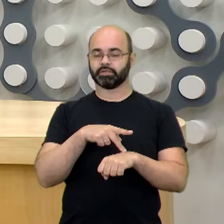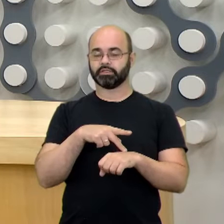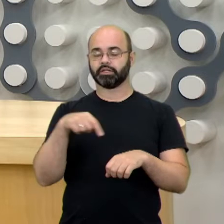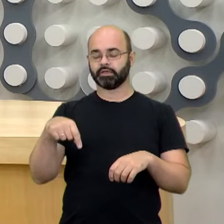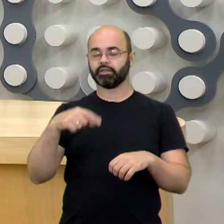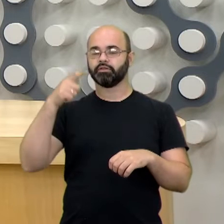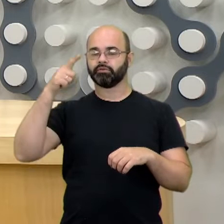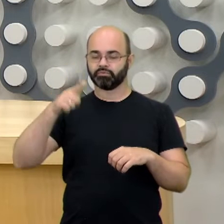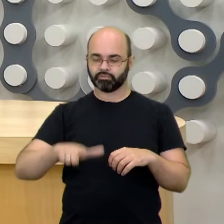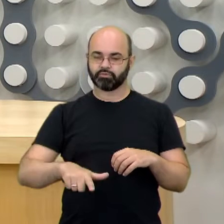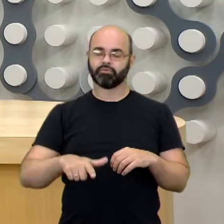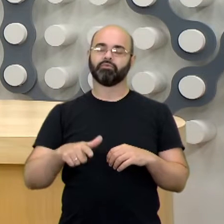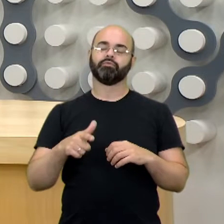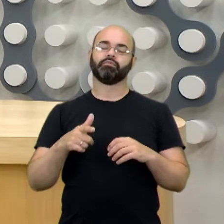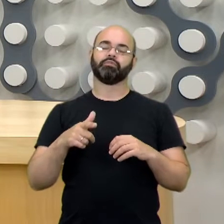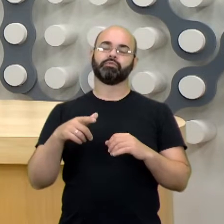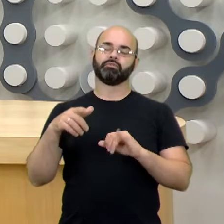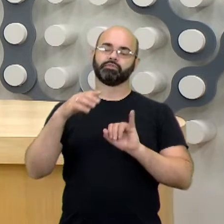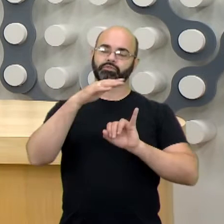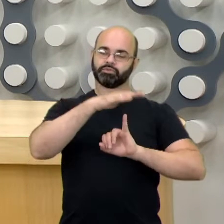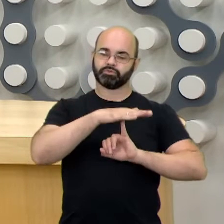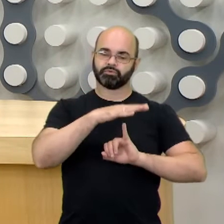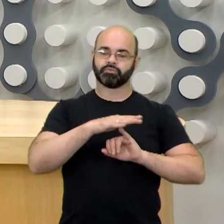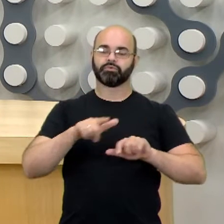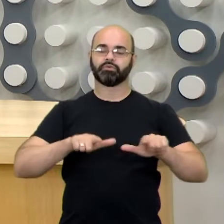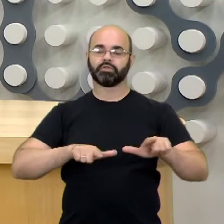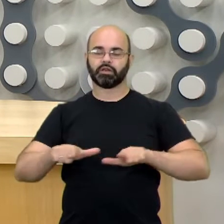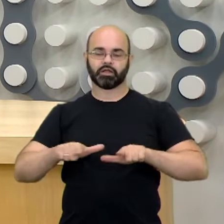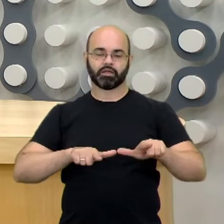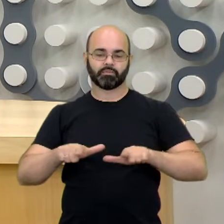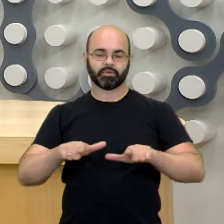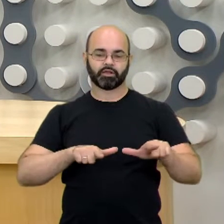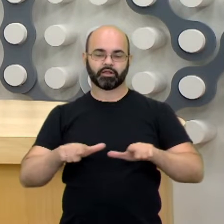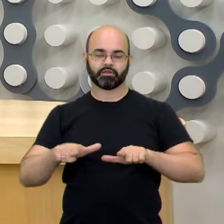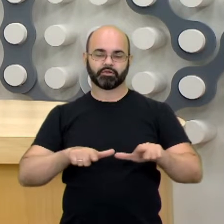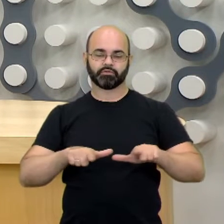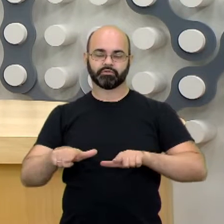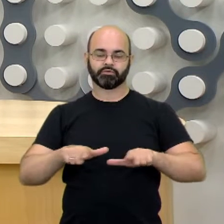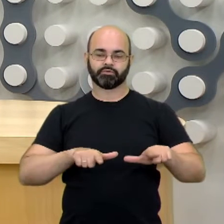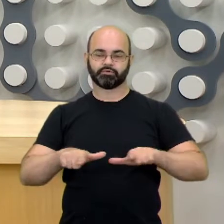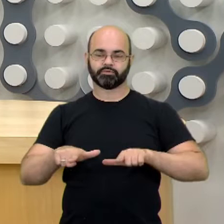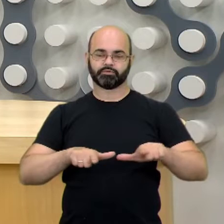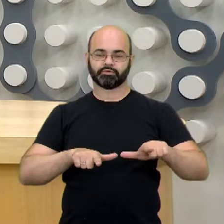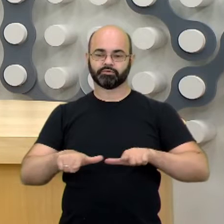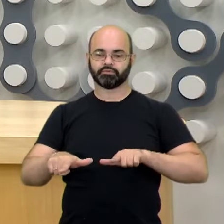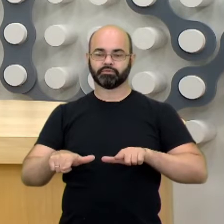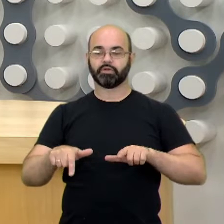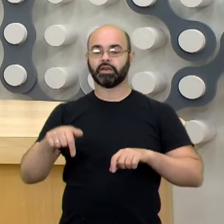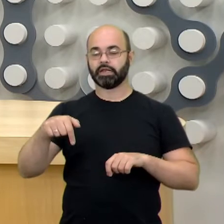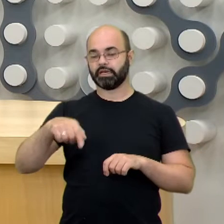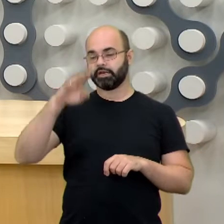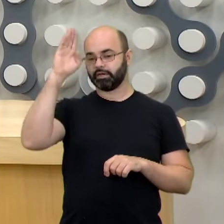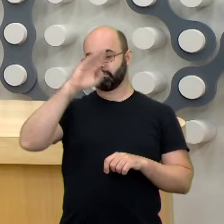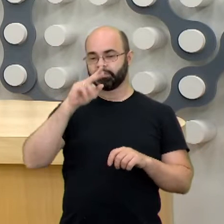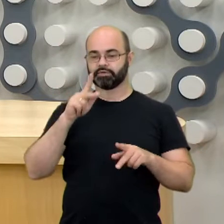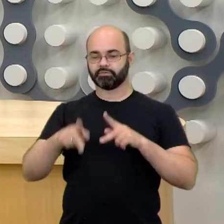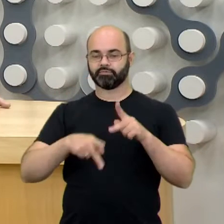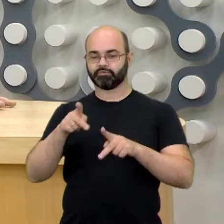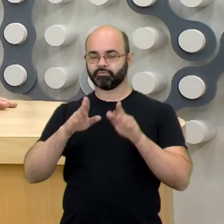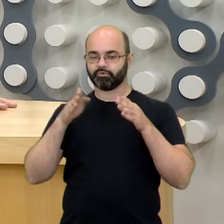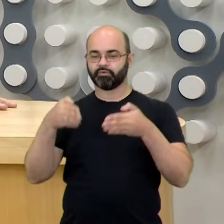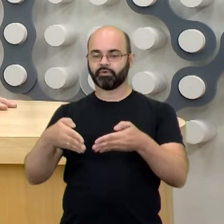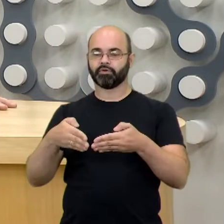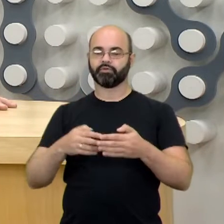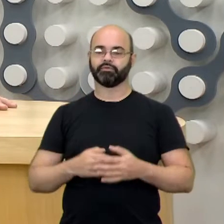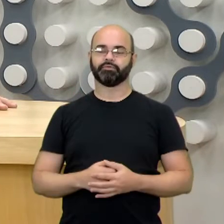mais um instituto que visa o seu trabalho em relação à população aqui no Brasil, tá certo? Vamos lá para a